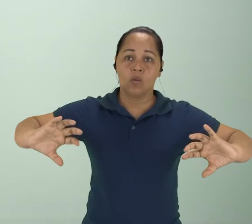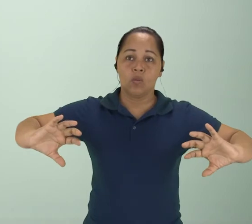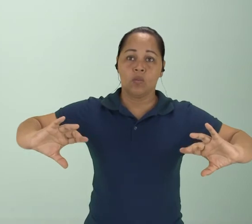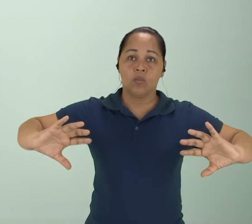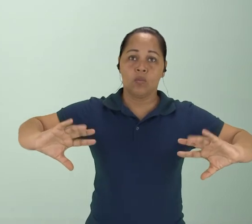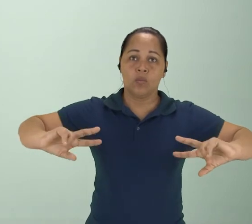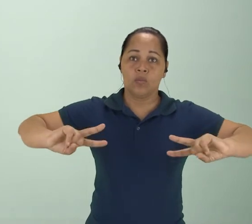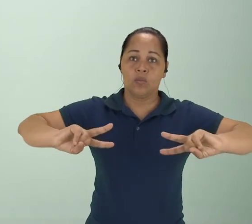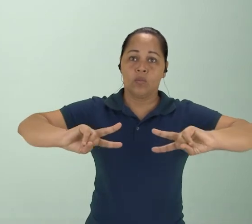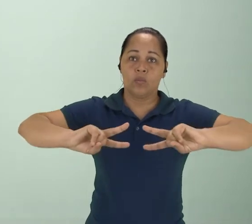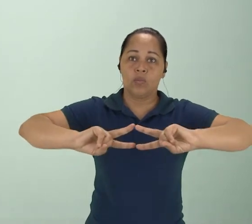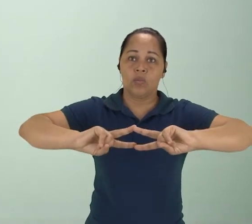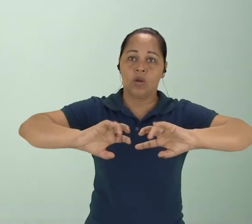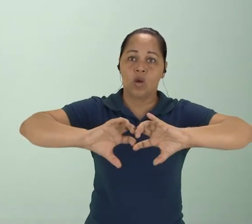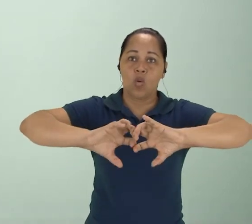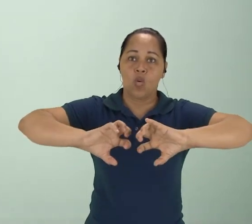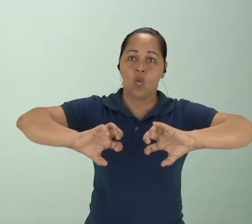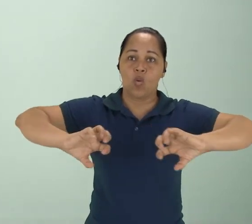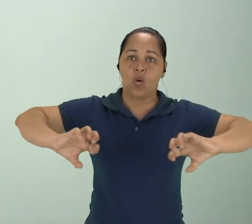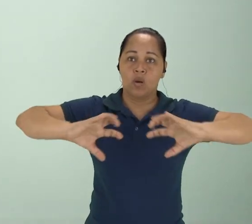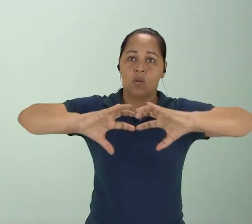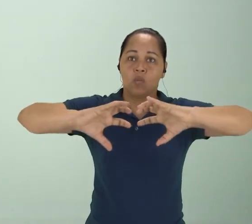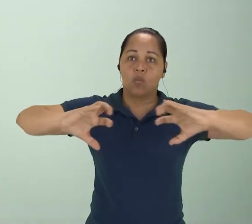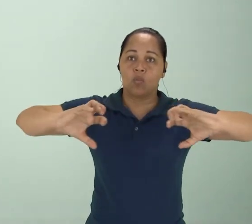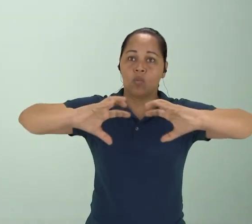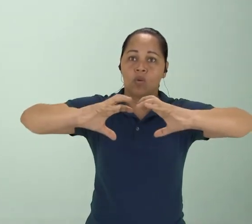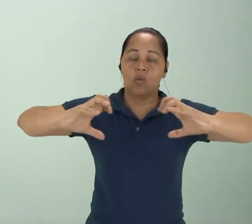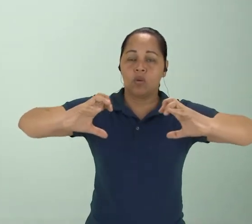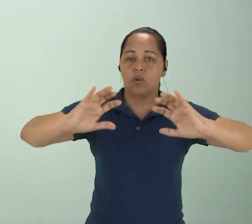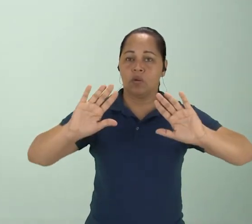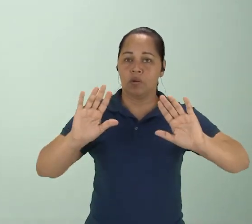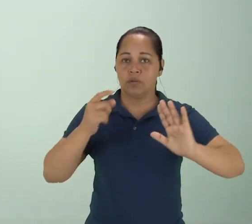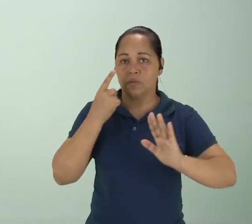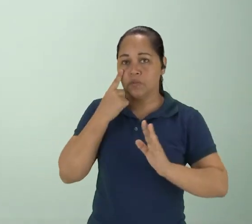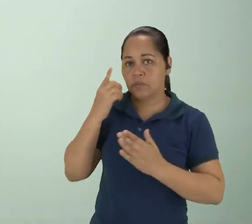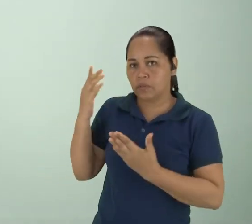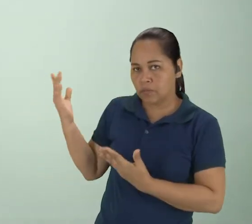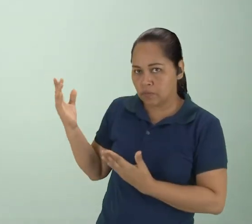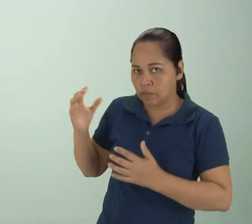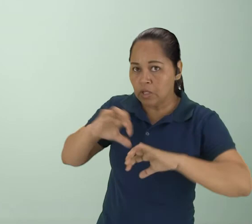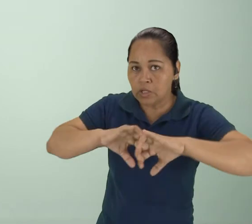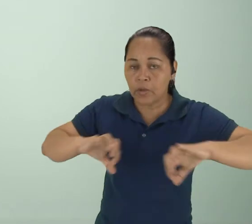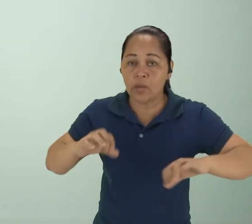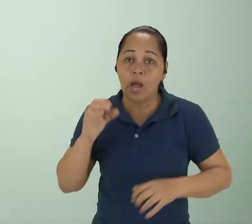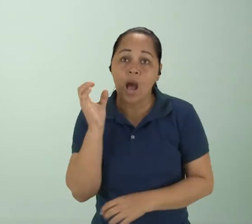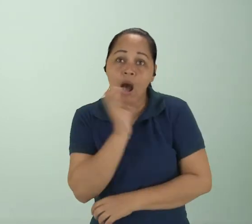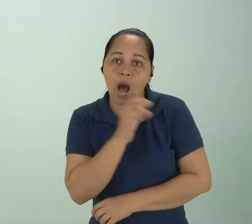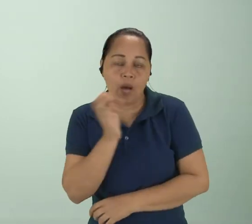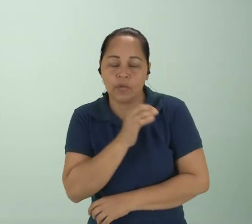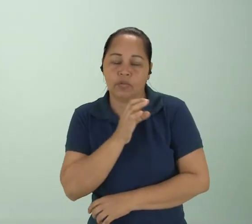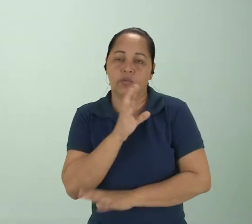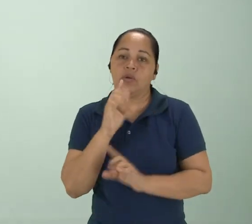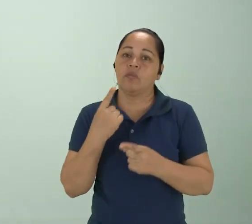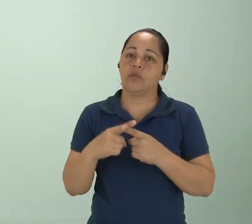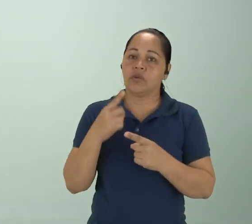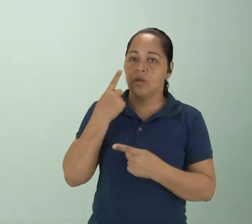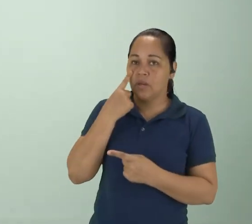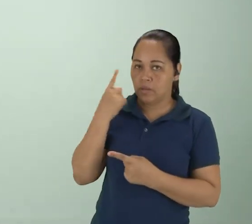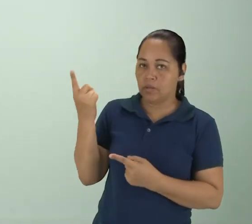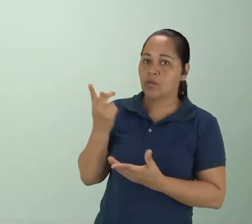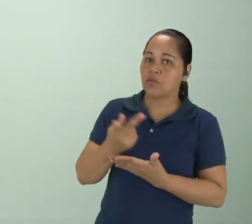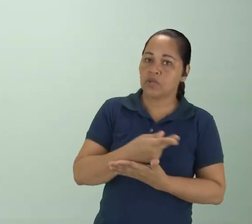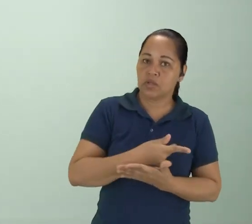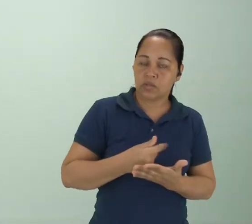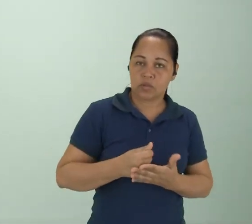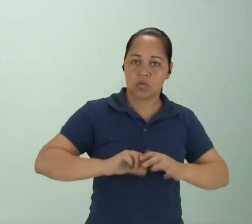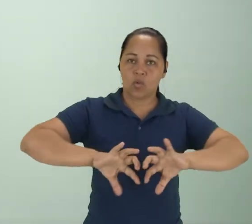esses filamentos. Lembrando que esse processo, didaticamente, é separado assim, mas ele é muito rápido, tá? O processo de divisão celular é um